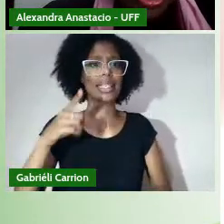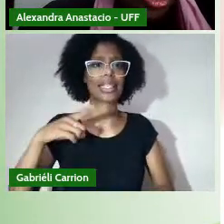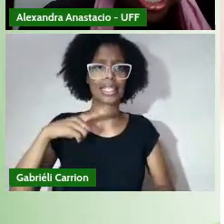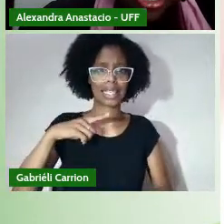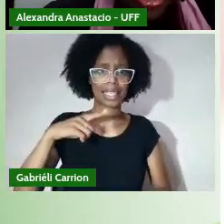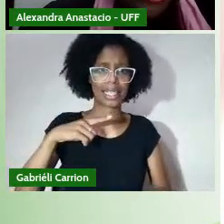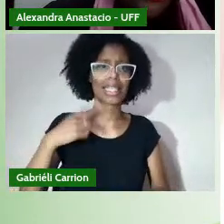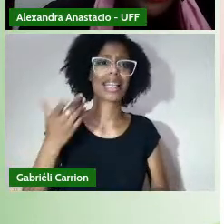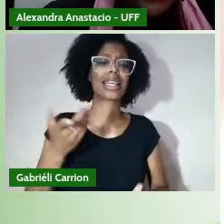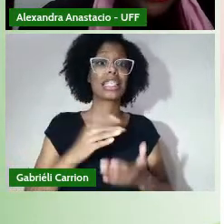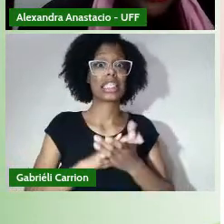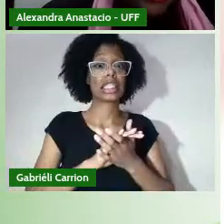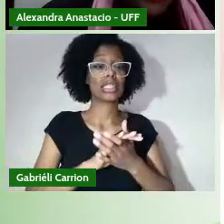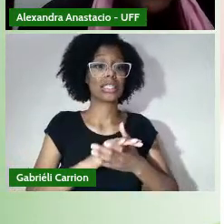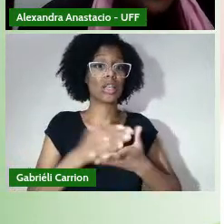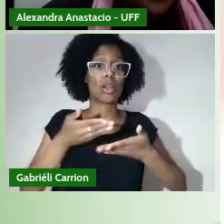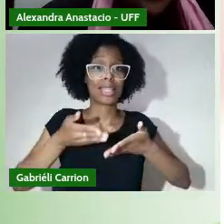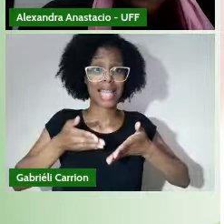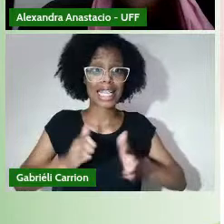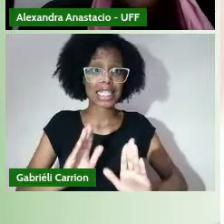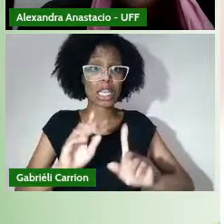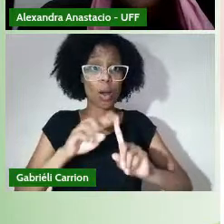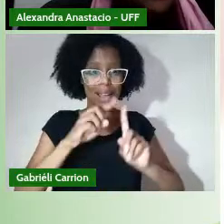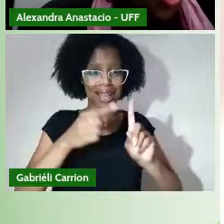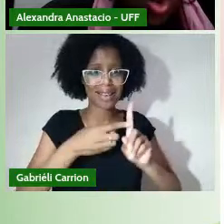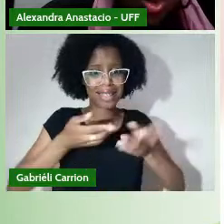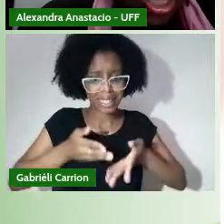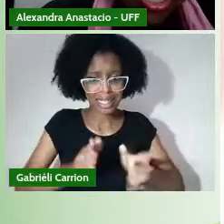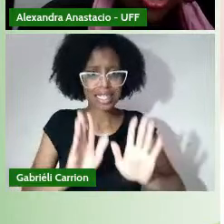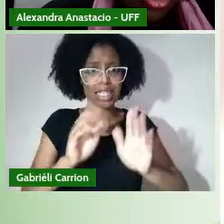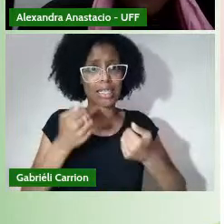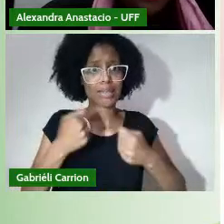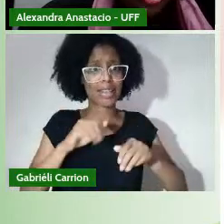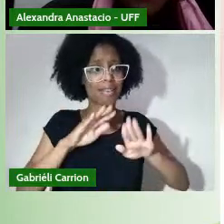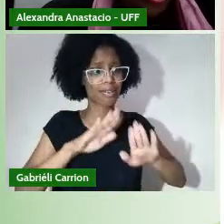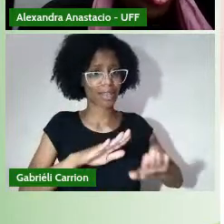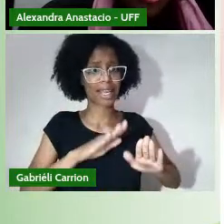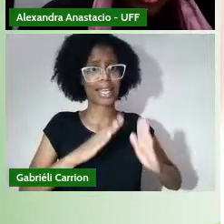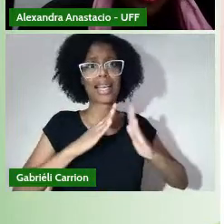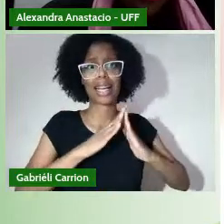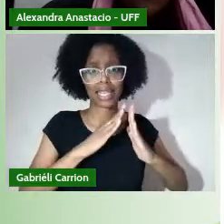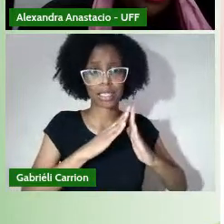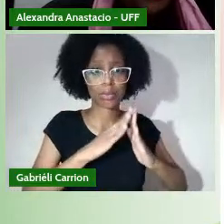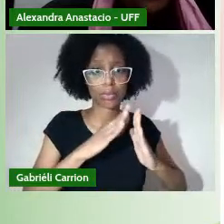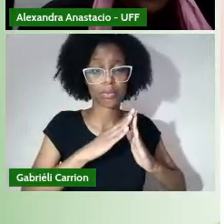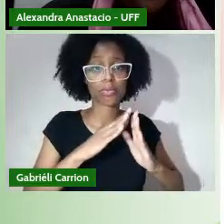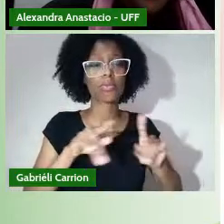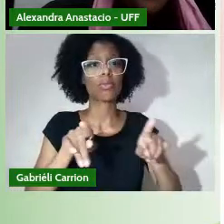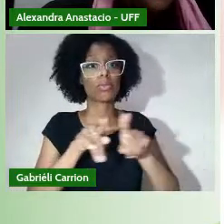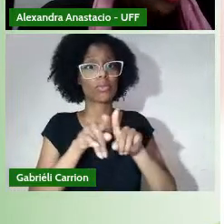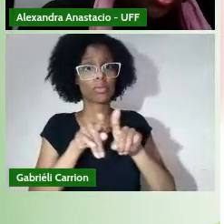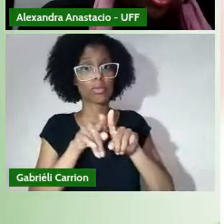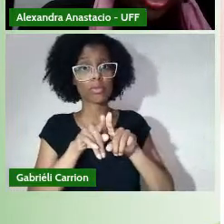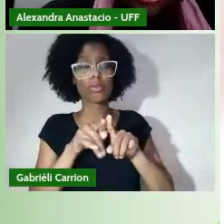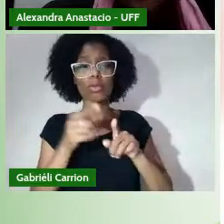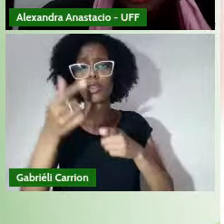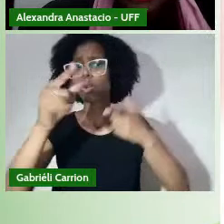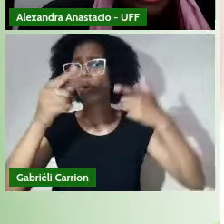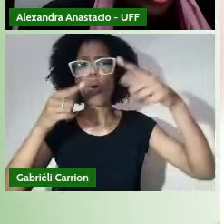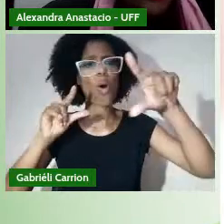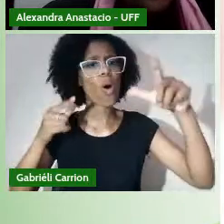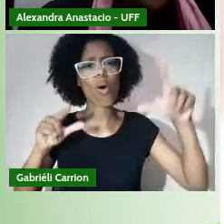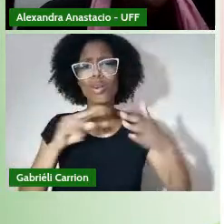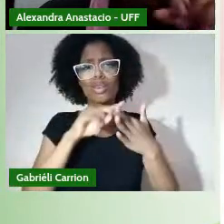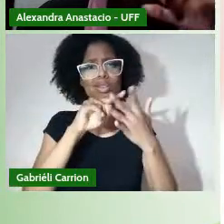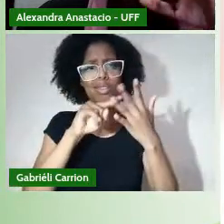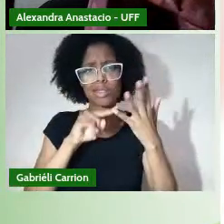licença maternidade, e outras iniciativas que a gente pode discutir. Eu estou falando algumas, e isso relacionado